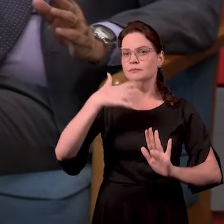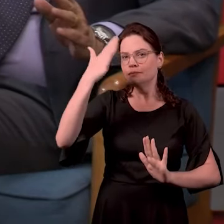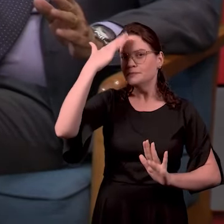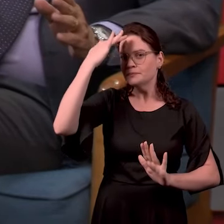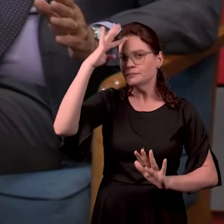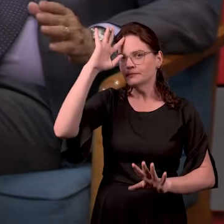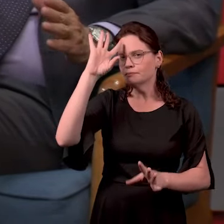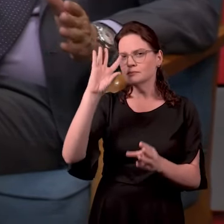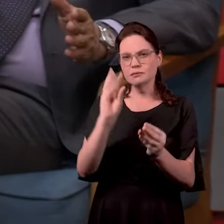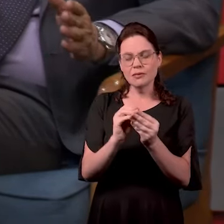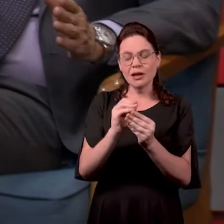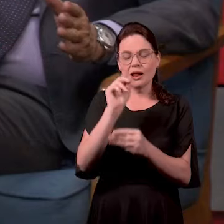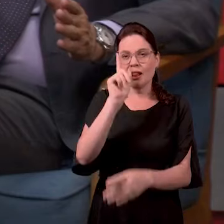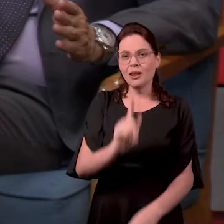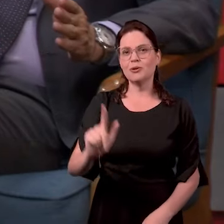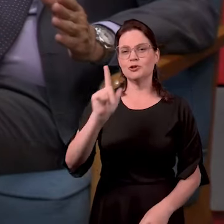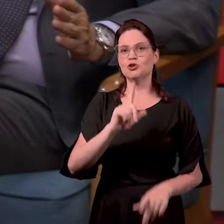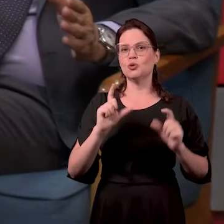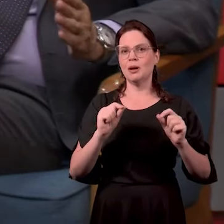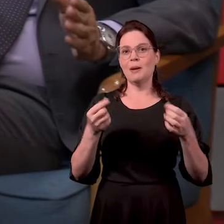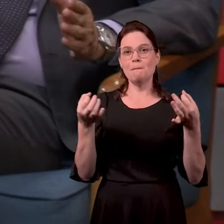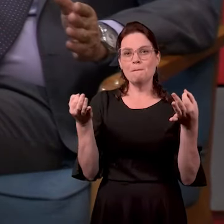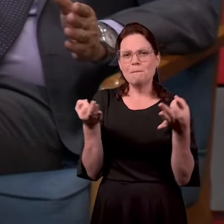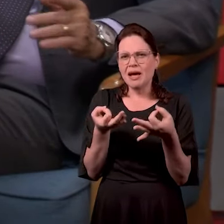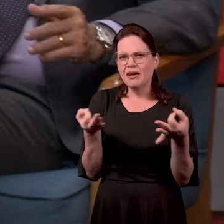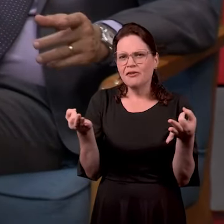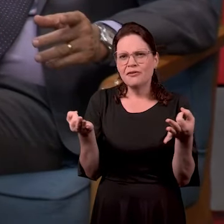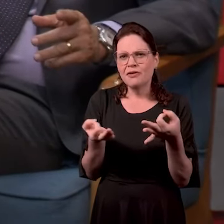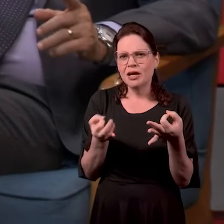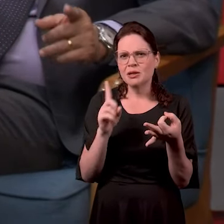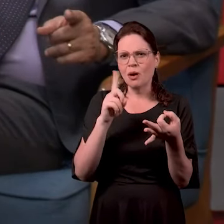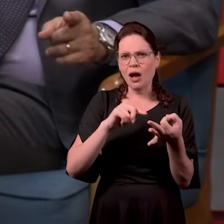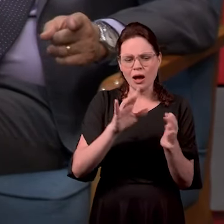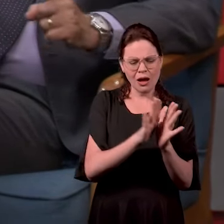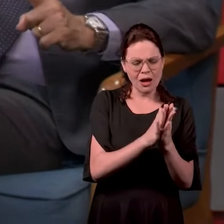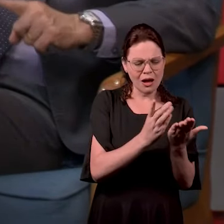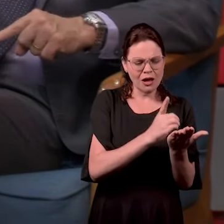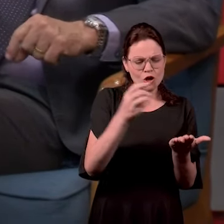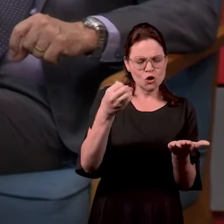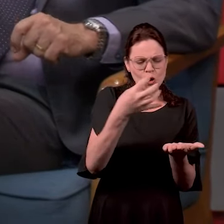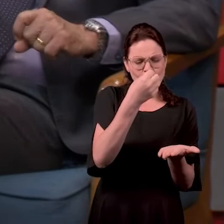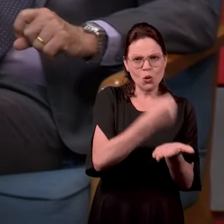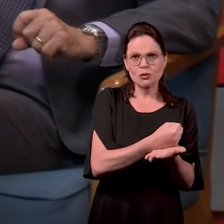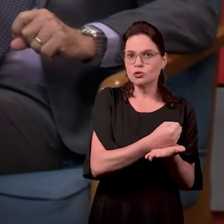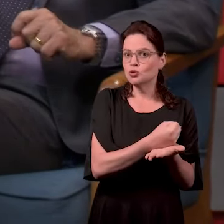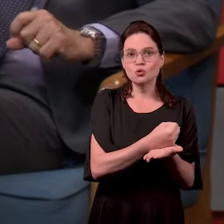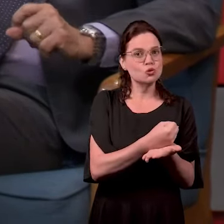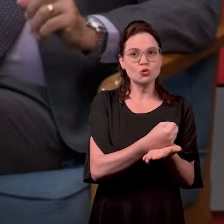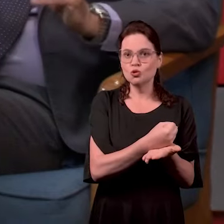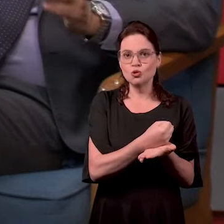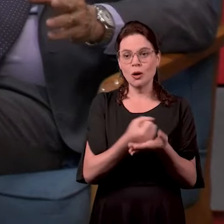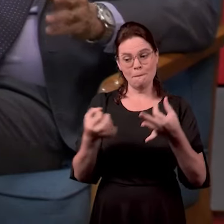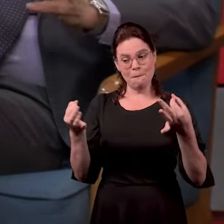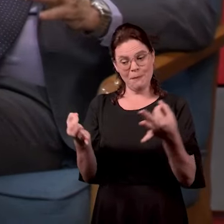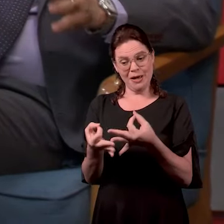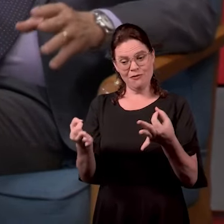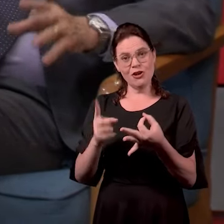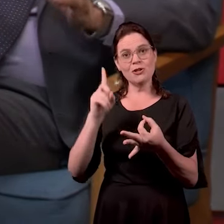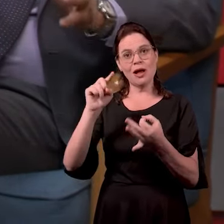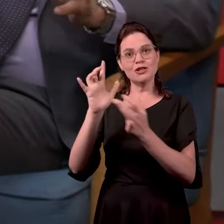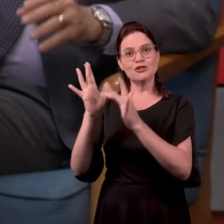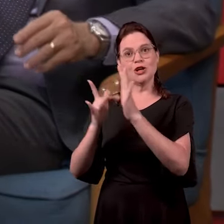nós entendemos, e isso é óbvio, é que o perfeito ali não era o cânon, o perfeito ali é a segunda vinda de Jesus. Ou seja, os